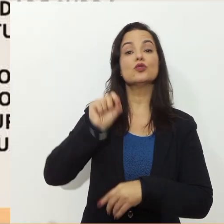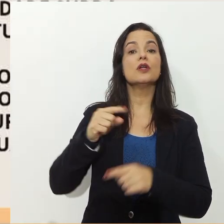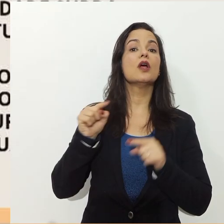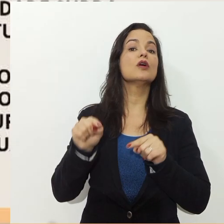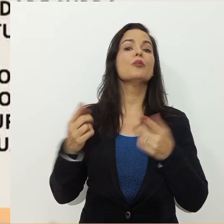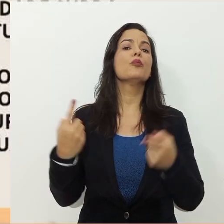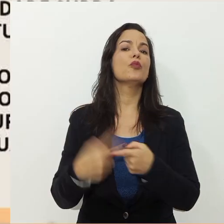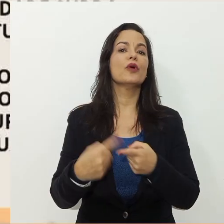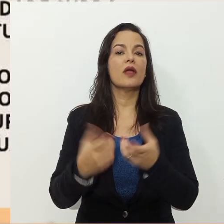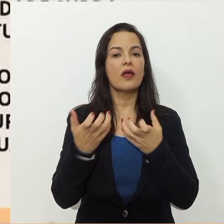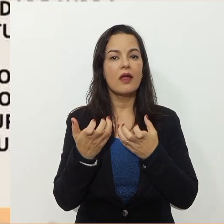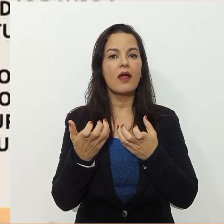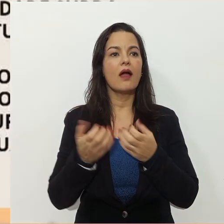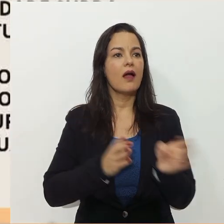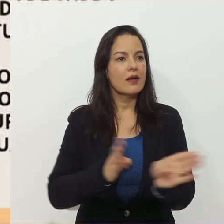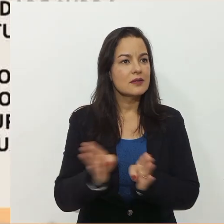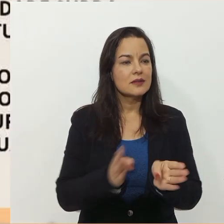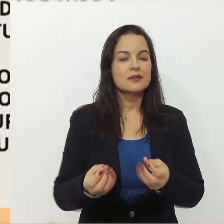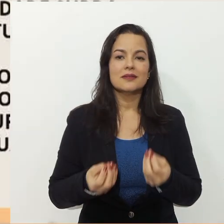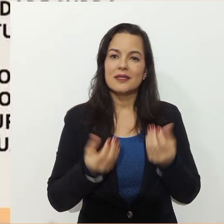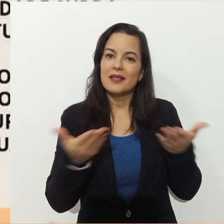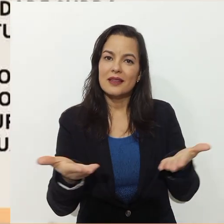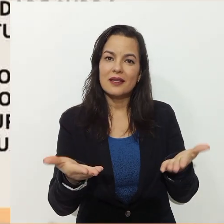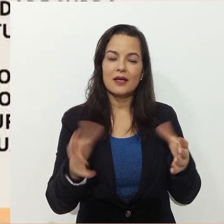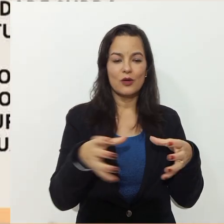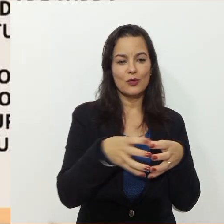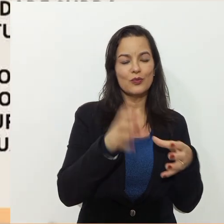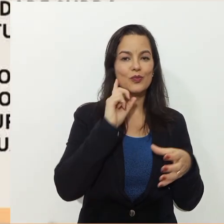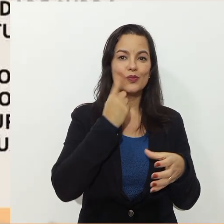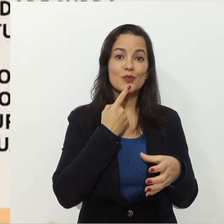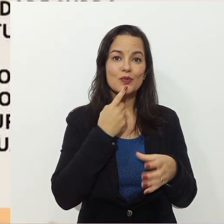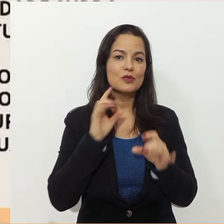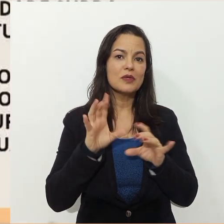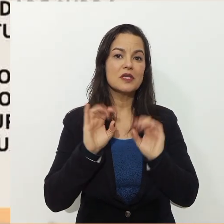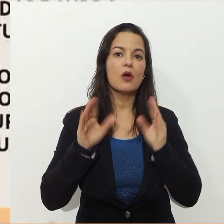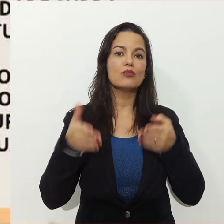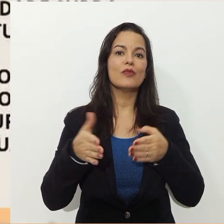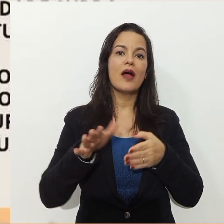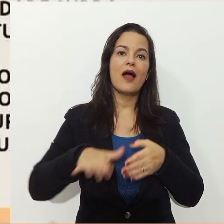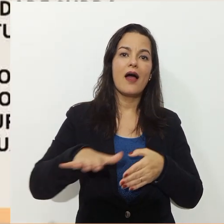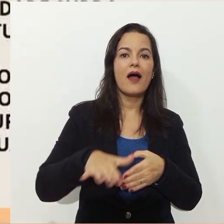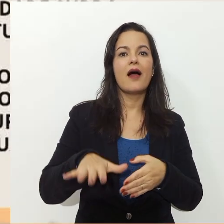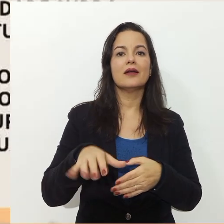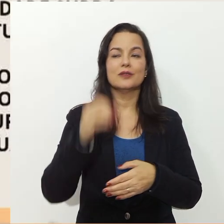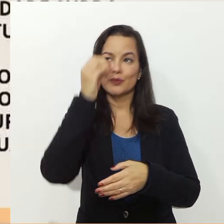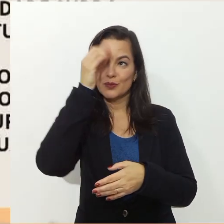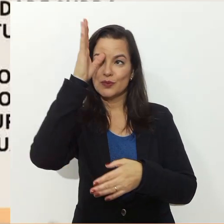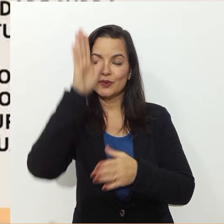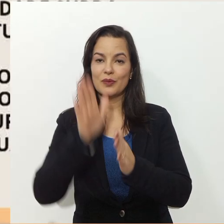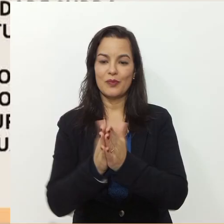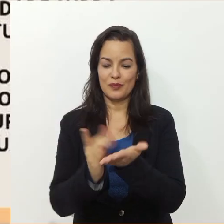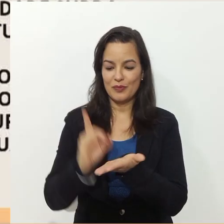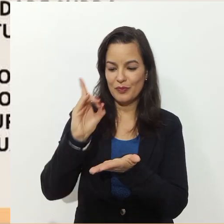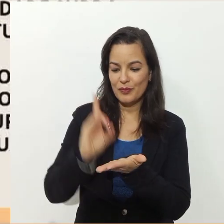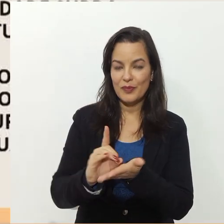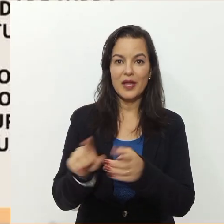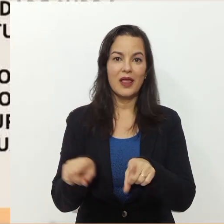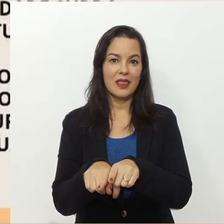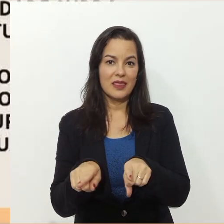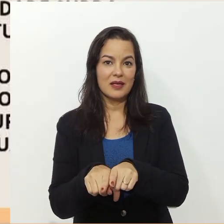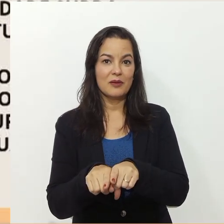do desejo de promover a acessibilidade para a comunidade surda, especialmente no acesso a conhecimentos bíblicos